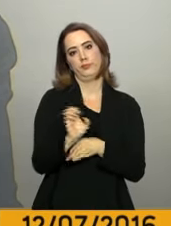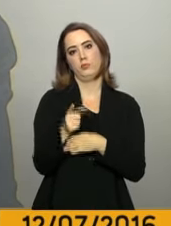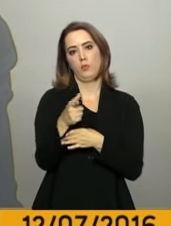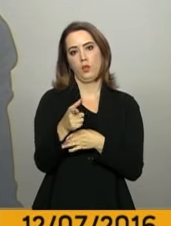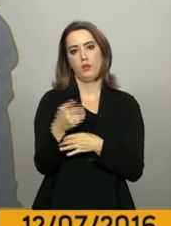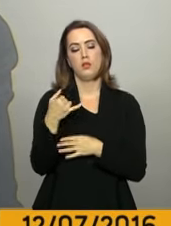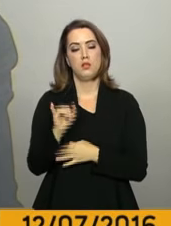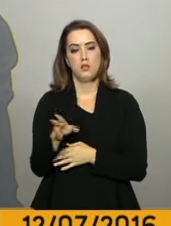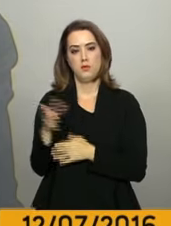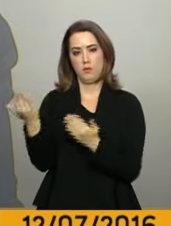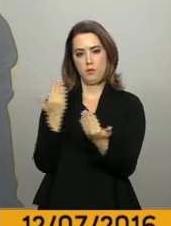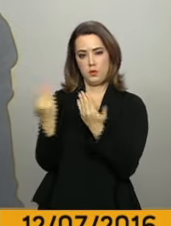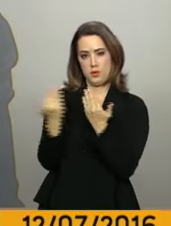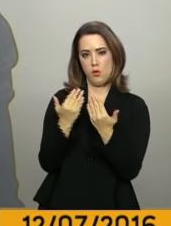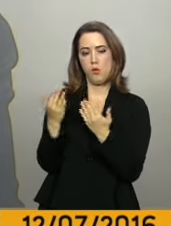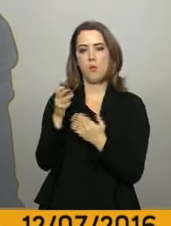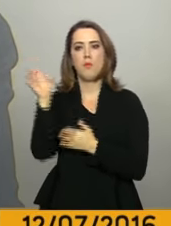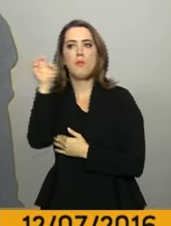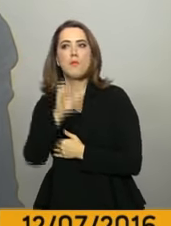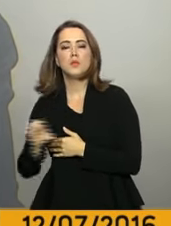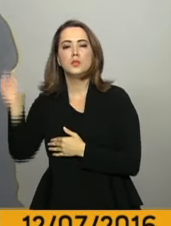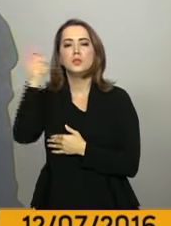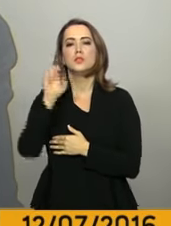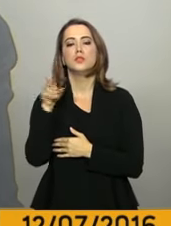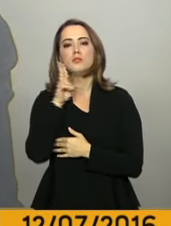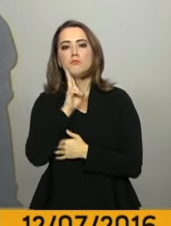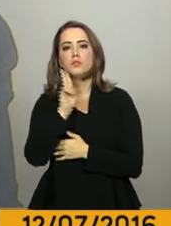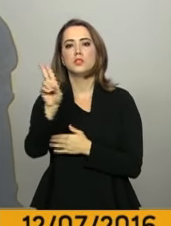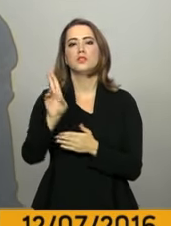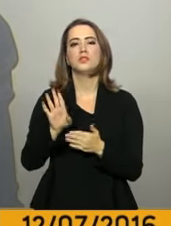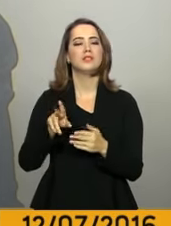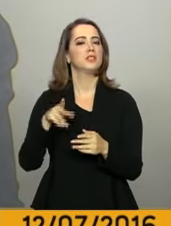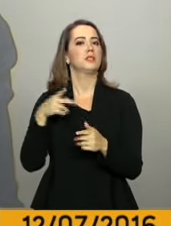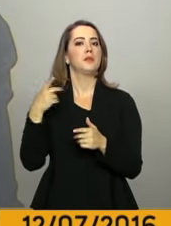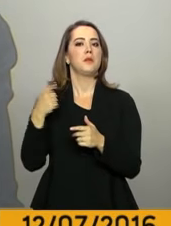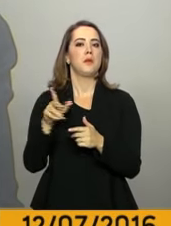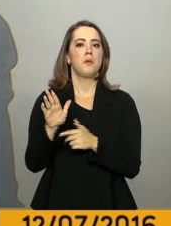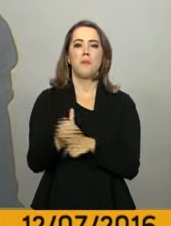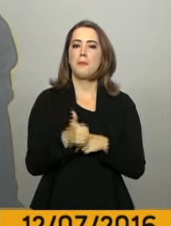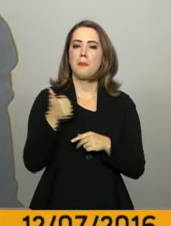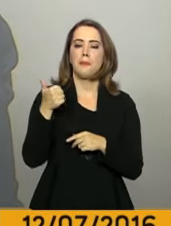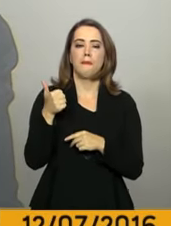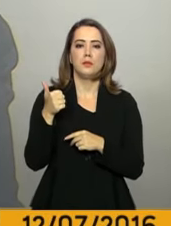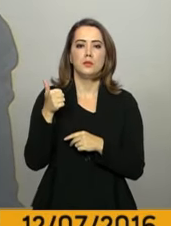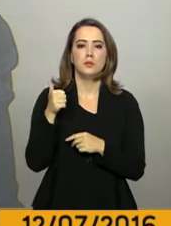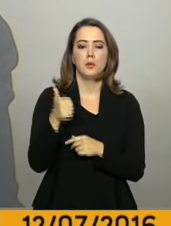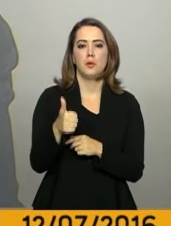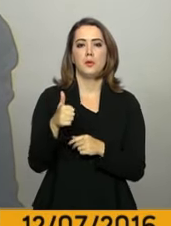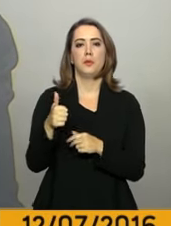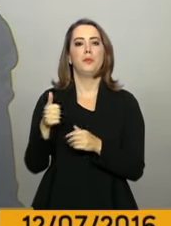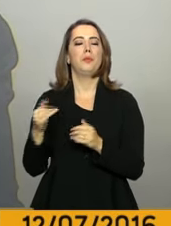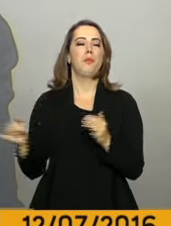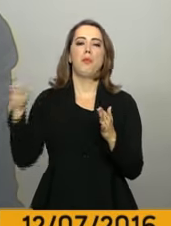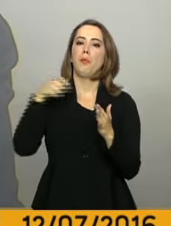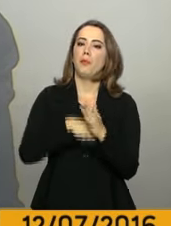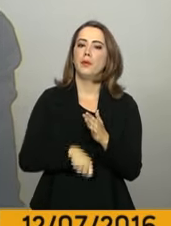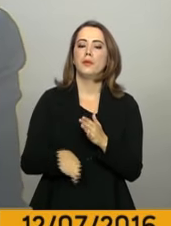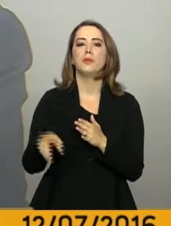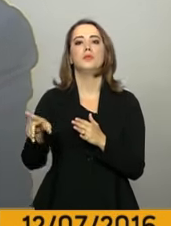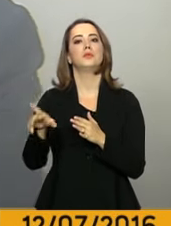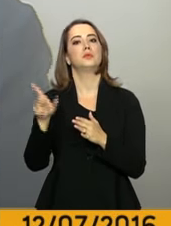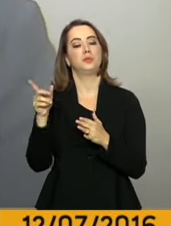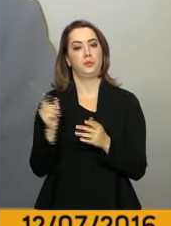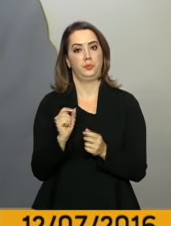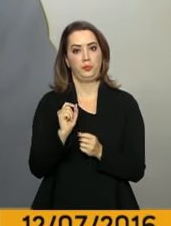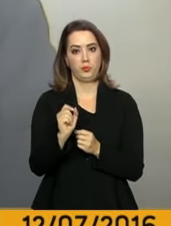derruba os setores as questões tarifárias derruba a questão Universitária derruba a questão tributária derruba a exigência de